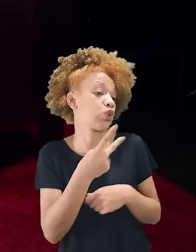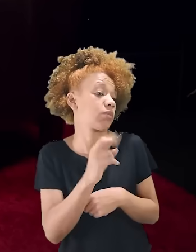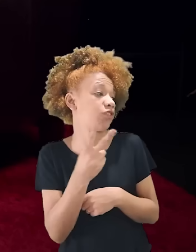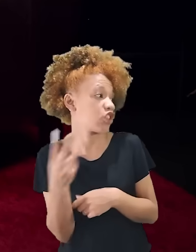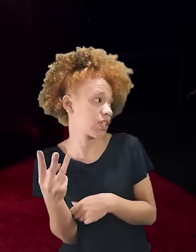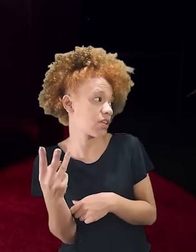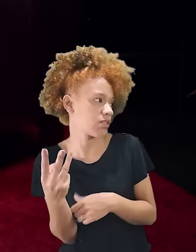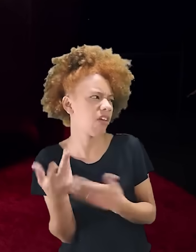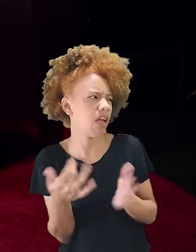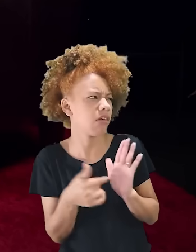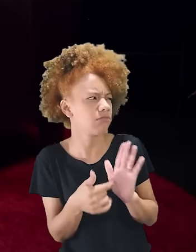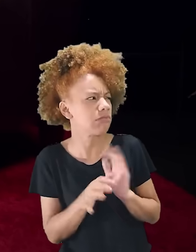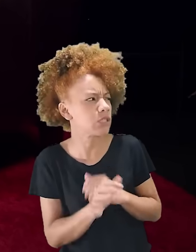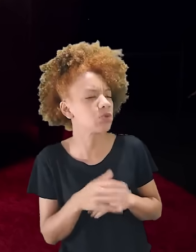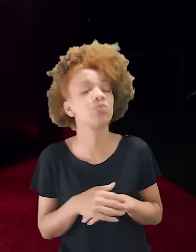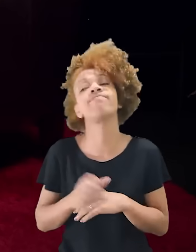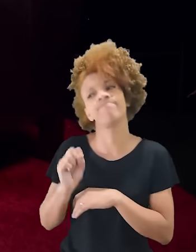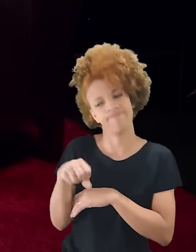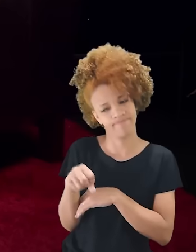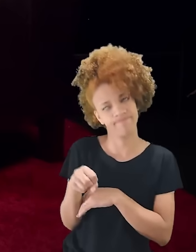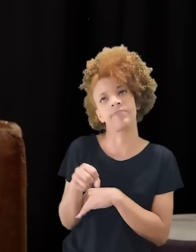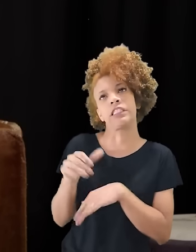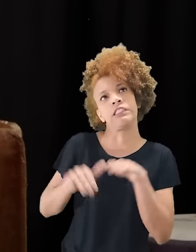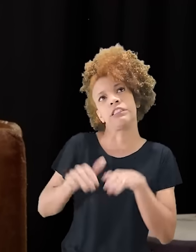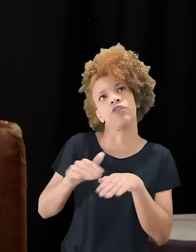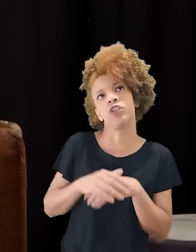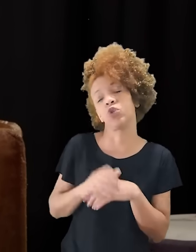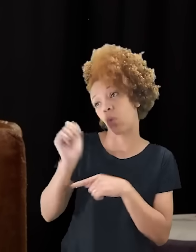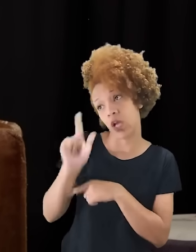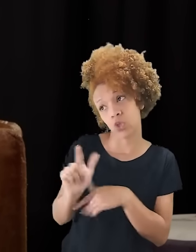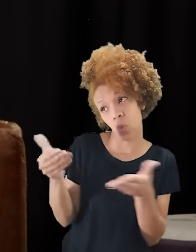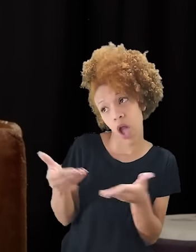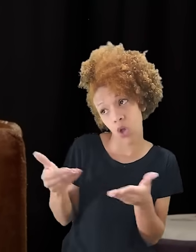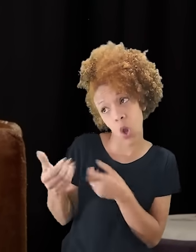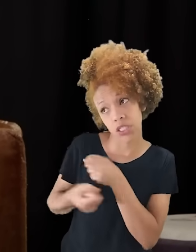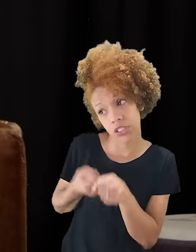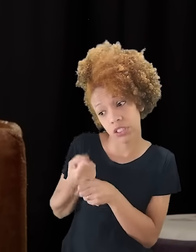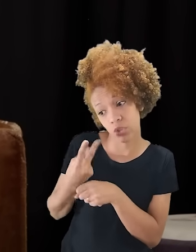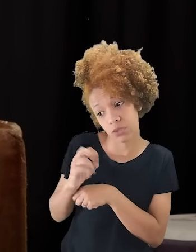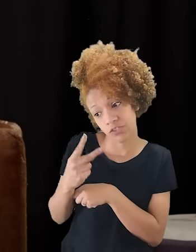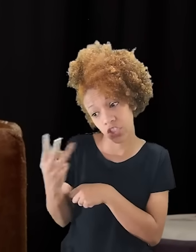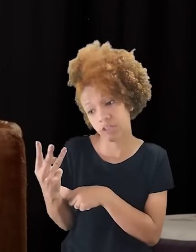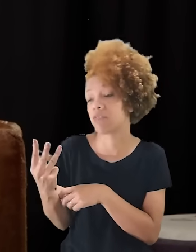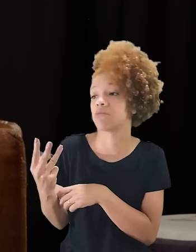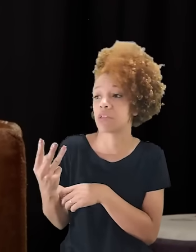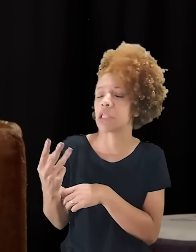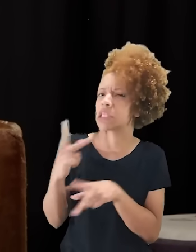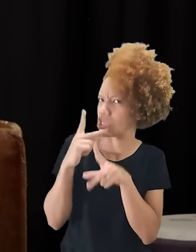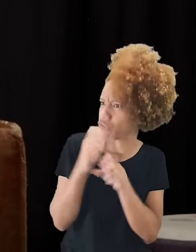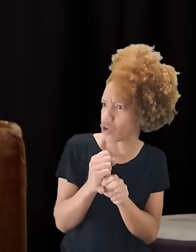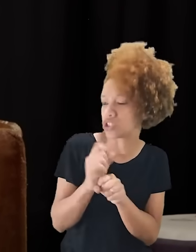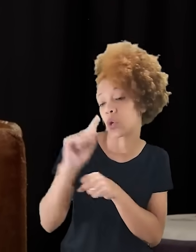2023 É meio que isso é tipo isso talvez em o azul agora esse ano ele tá muito